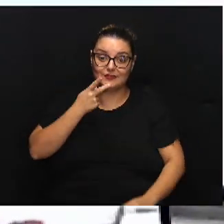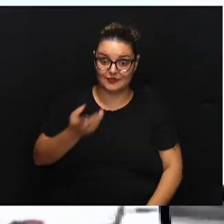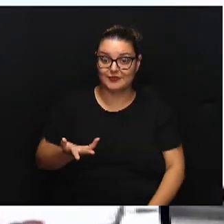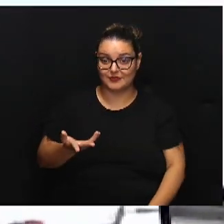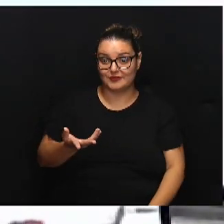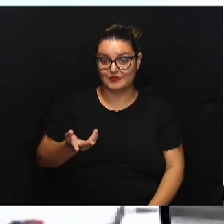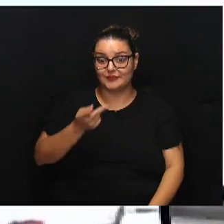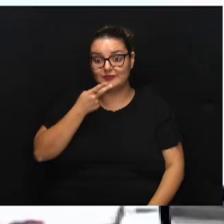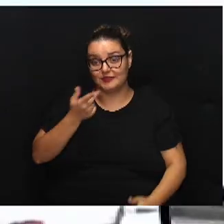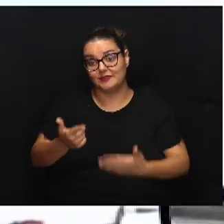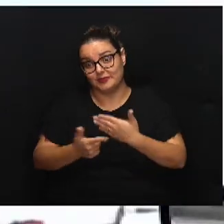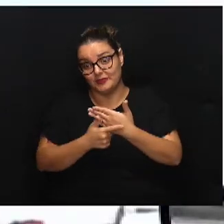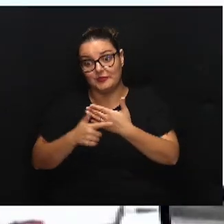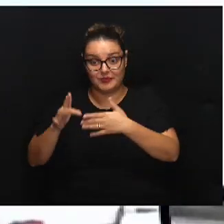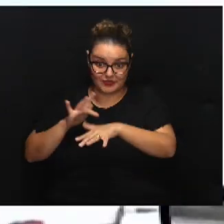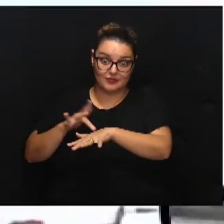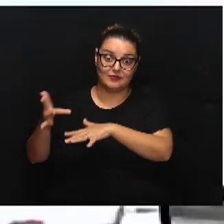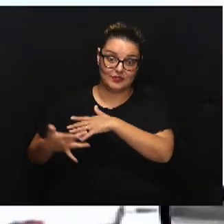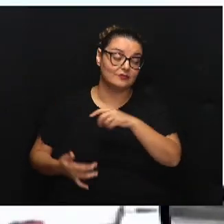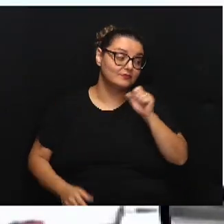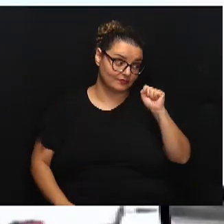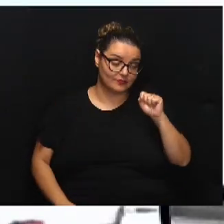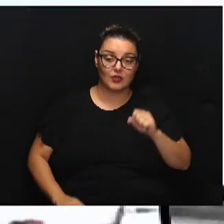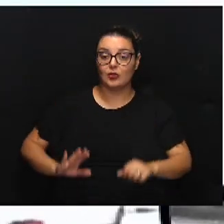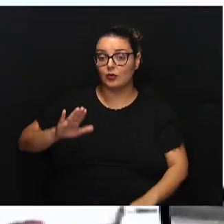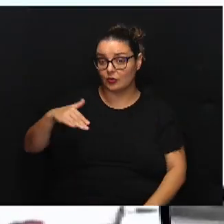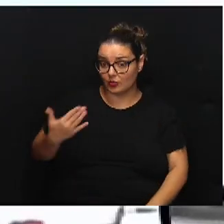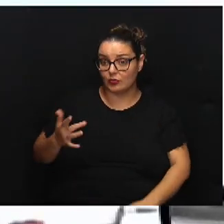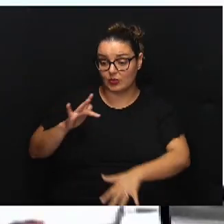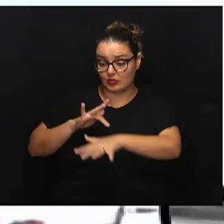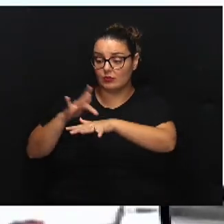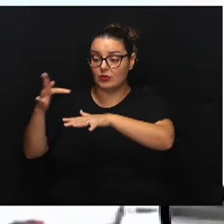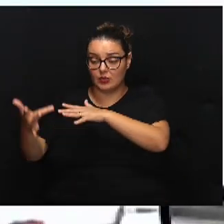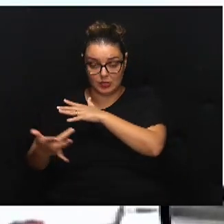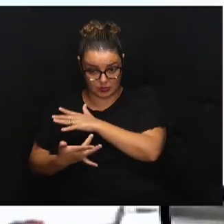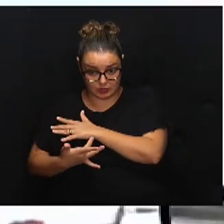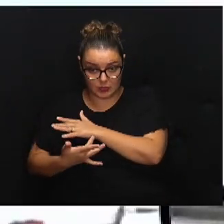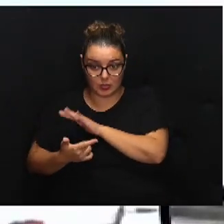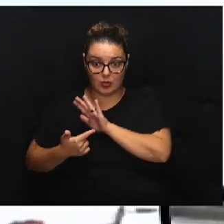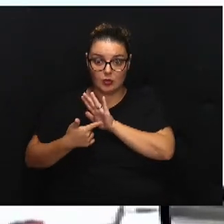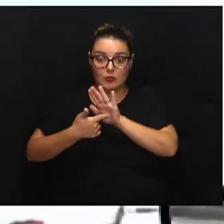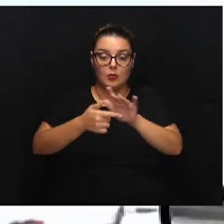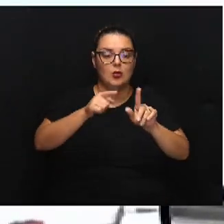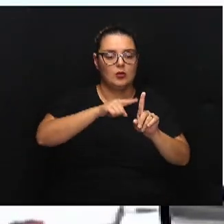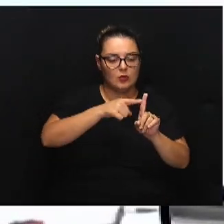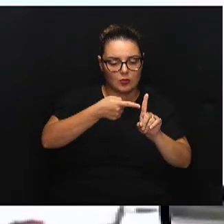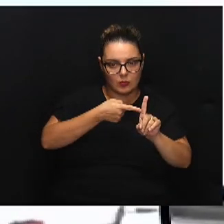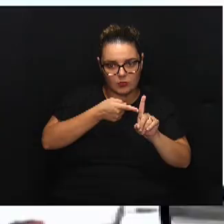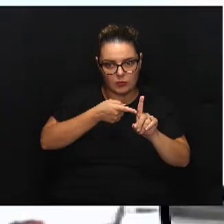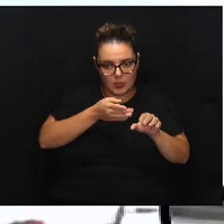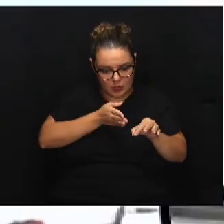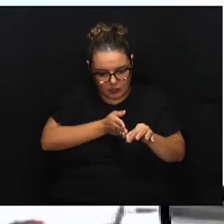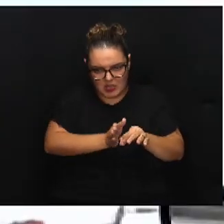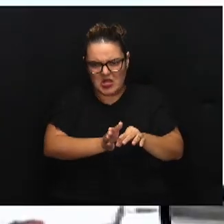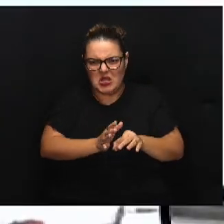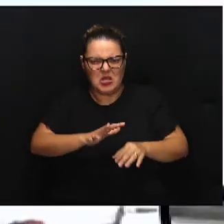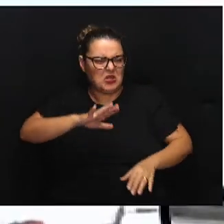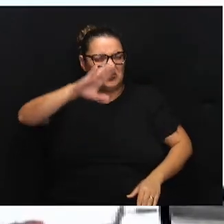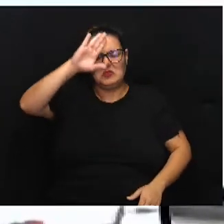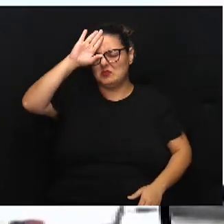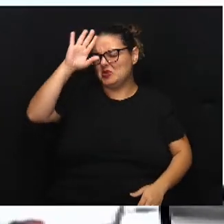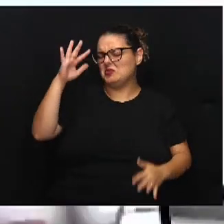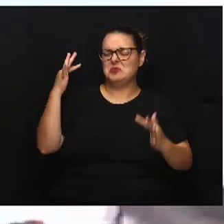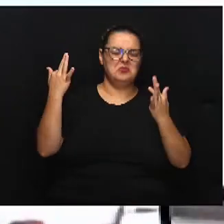do papel da mídia. Quando a mídia mostra um parto vaginal dramático,